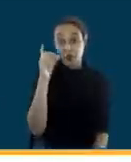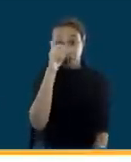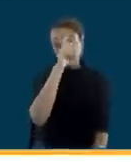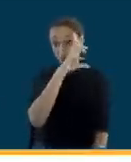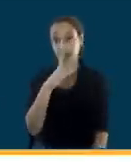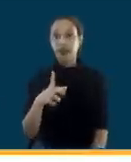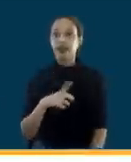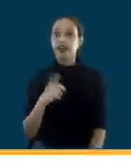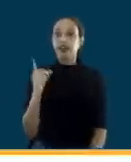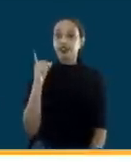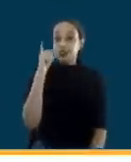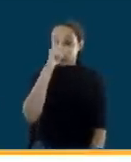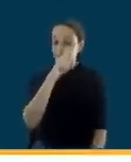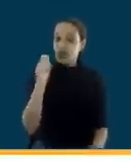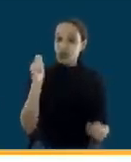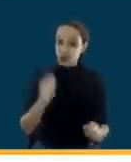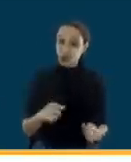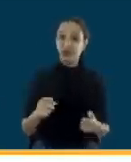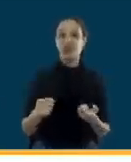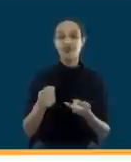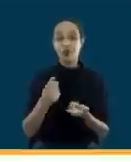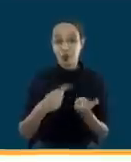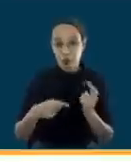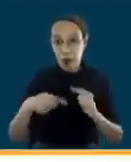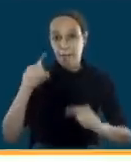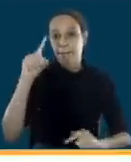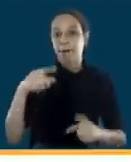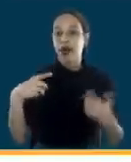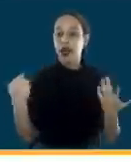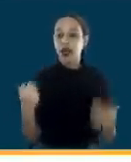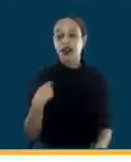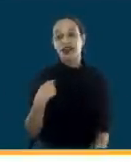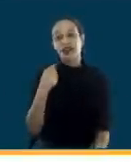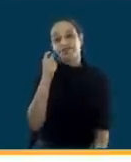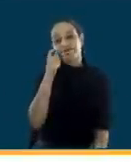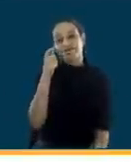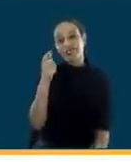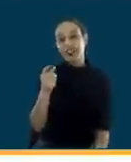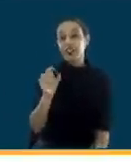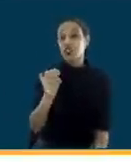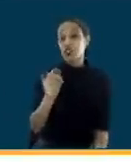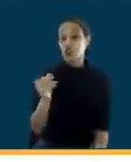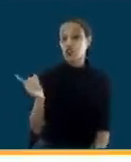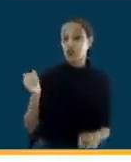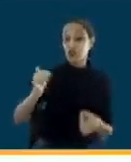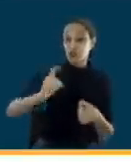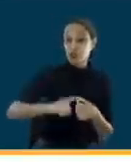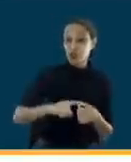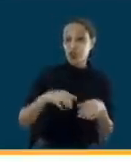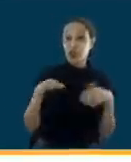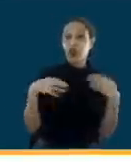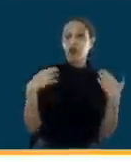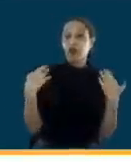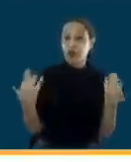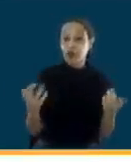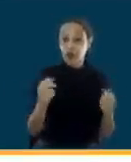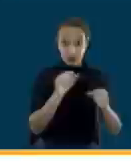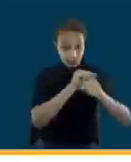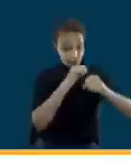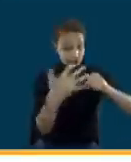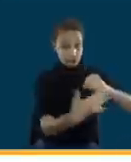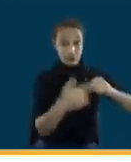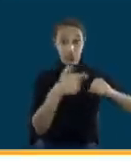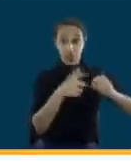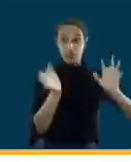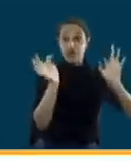recomeçar e a expectativa é que só possam voltar à atividade plena ao final dessa pandemia, que só não se sabe